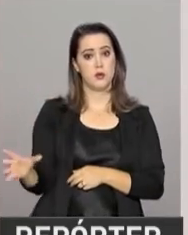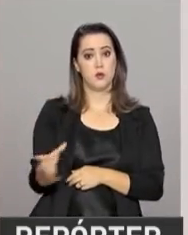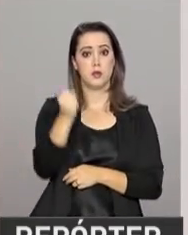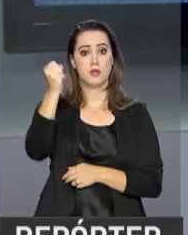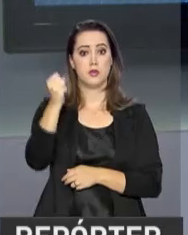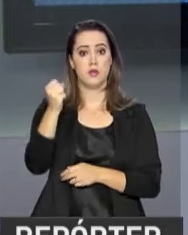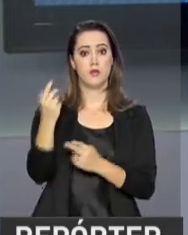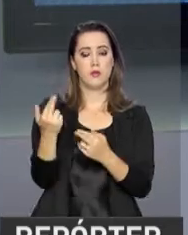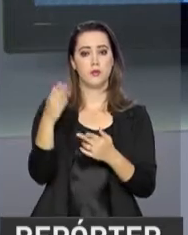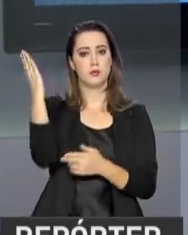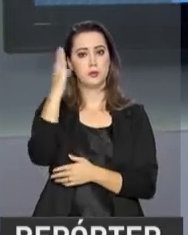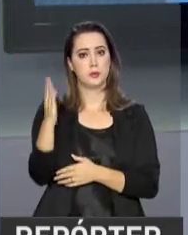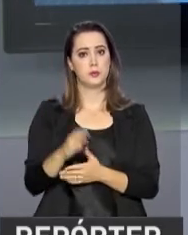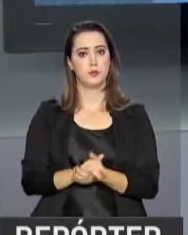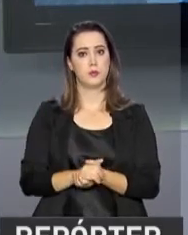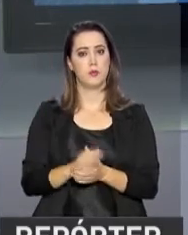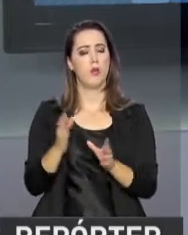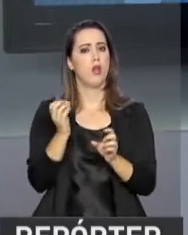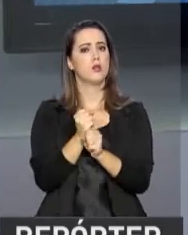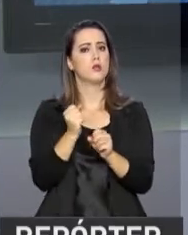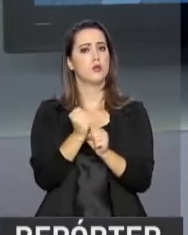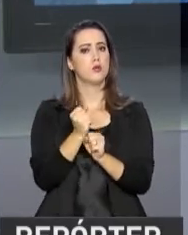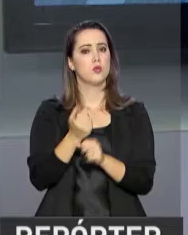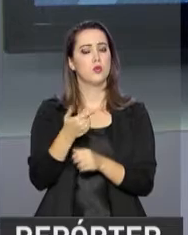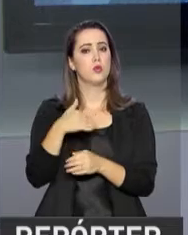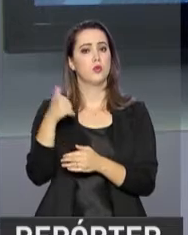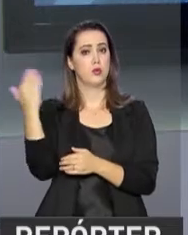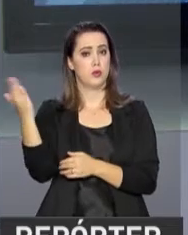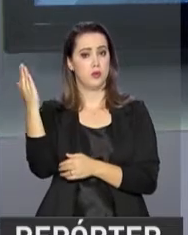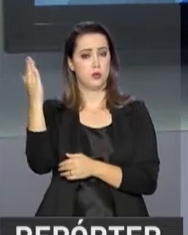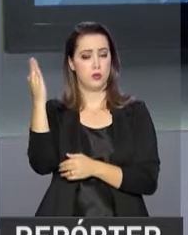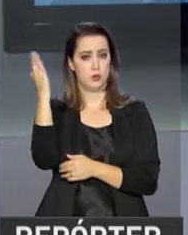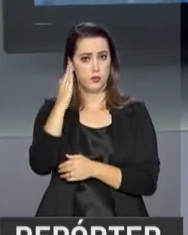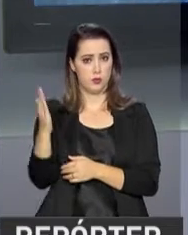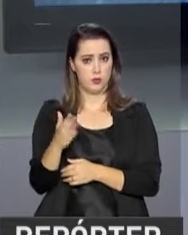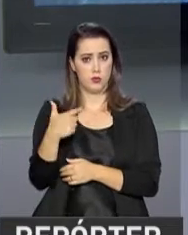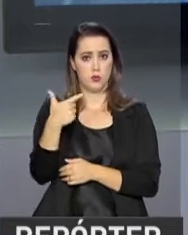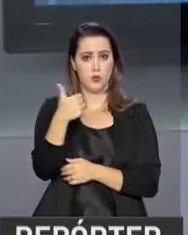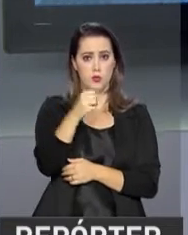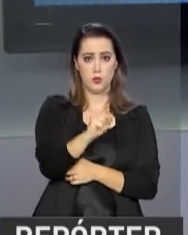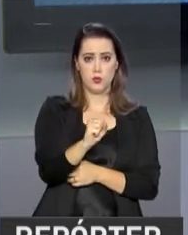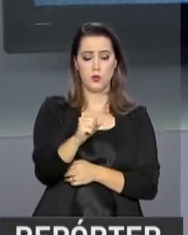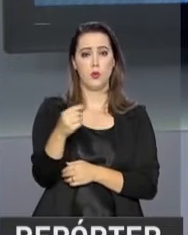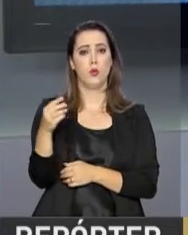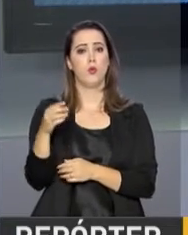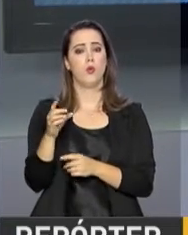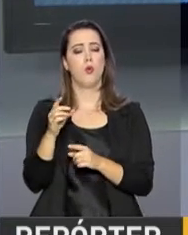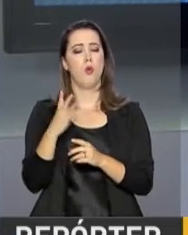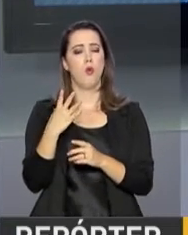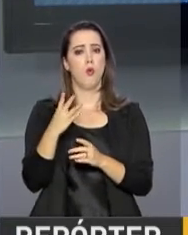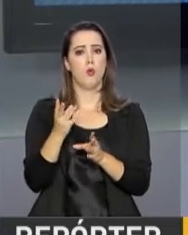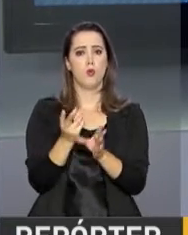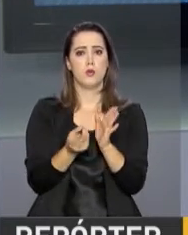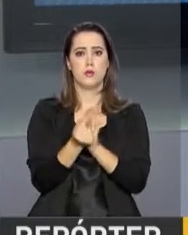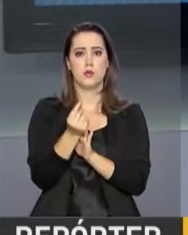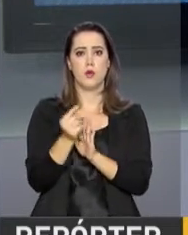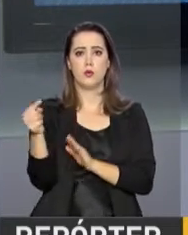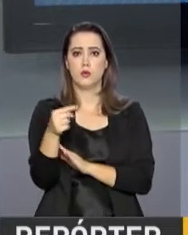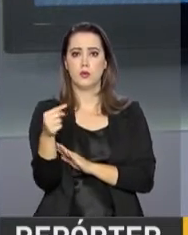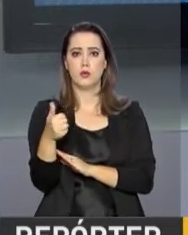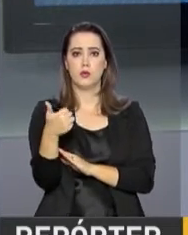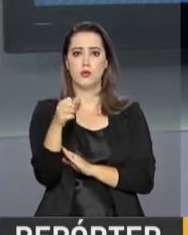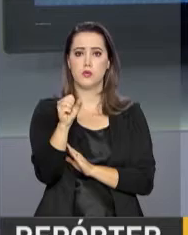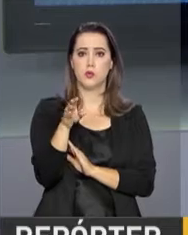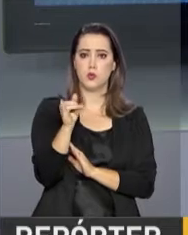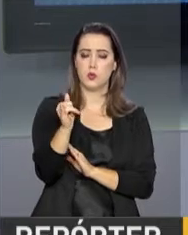brasil as contas externas devem encerrar 2018 com saldo negativo pouco acima de 18 bilhões de